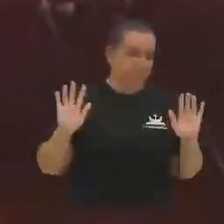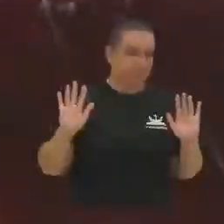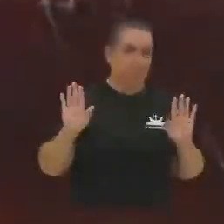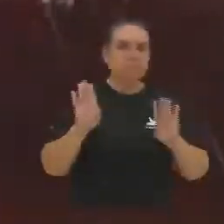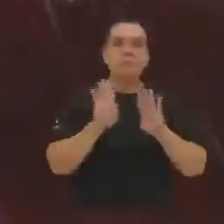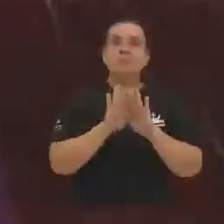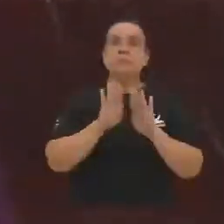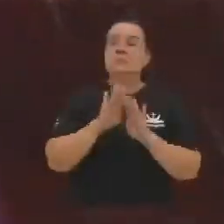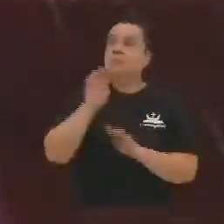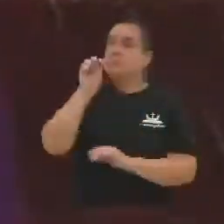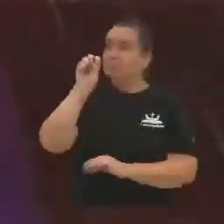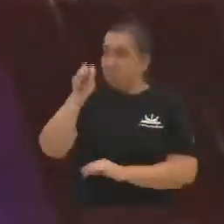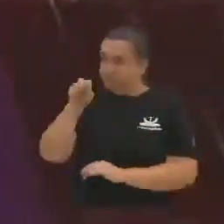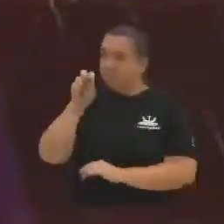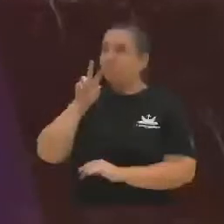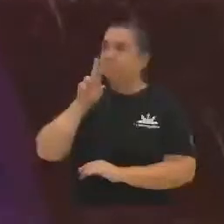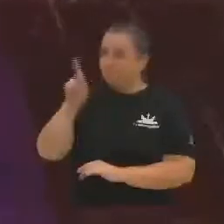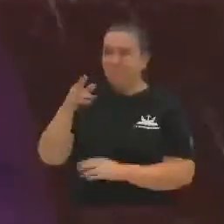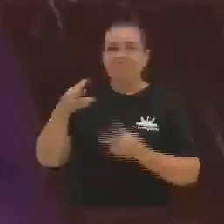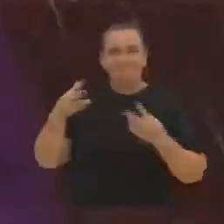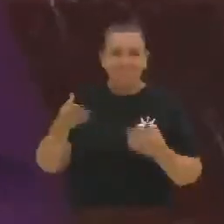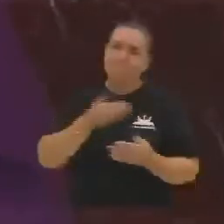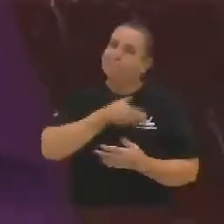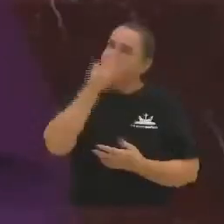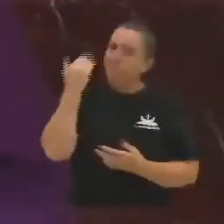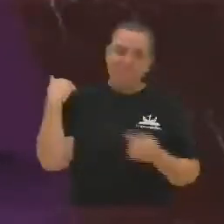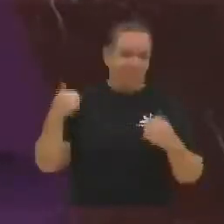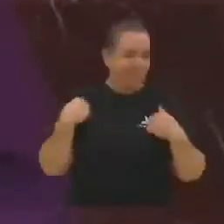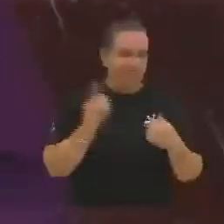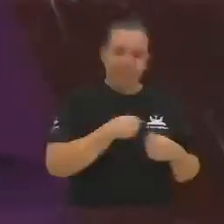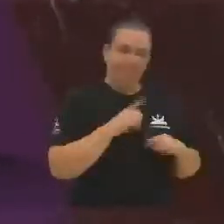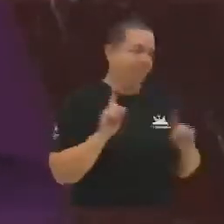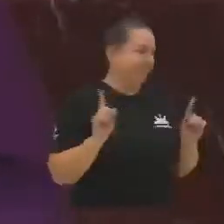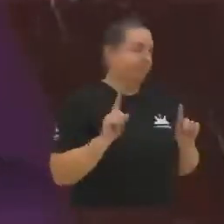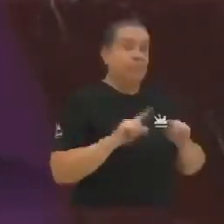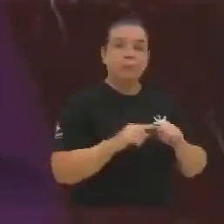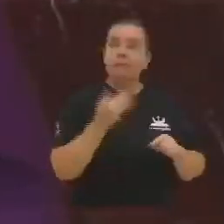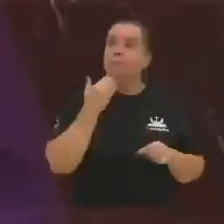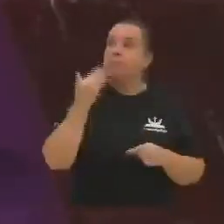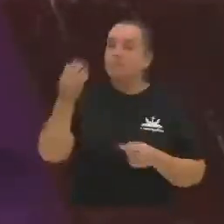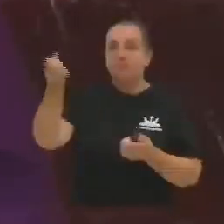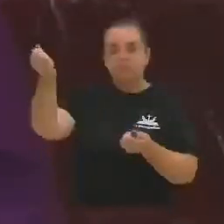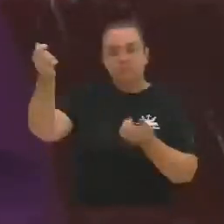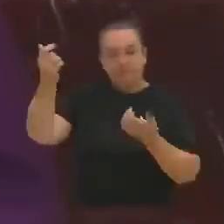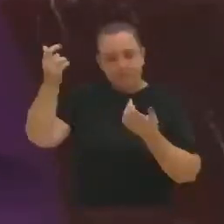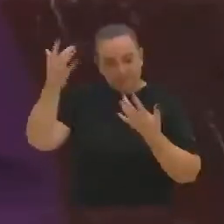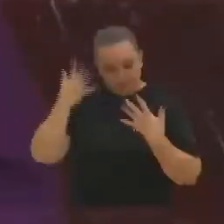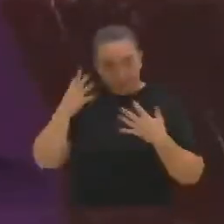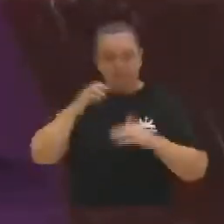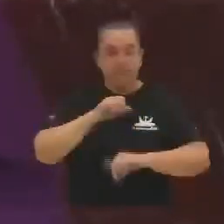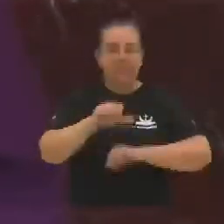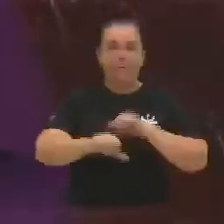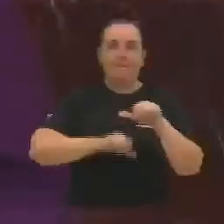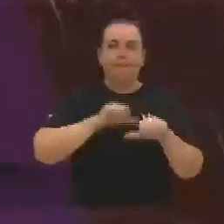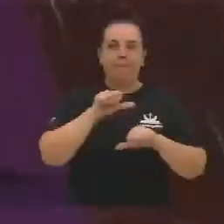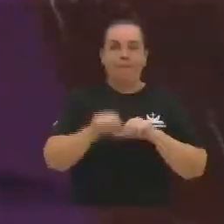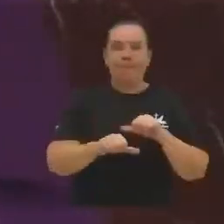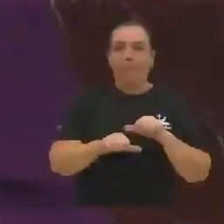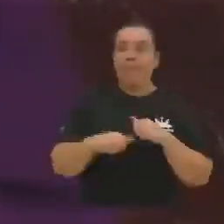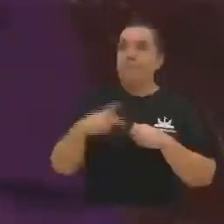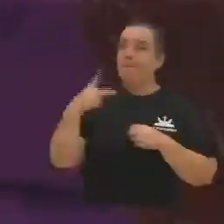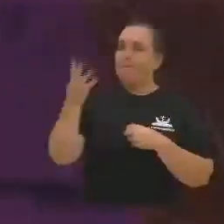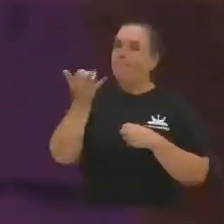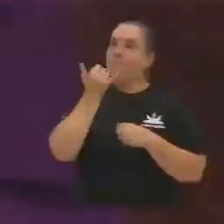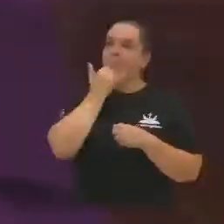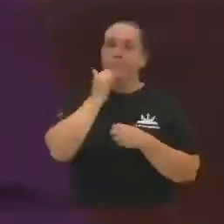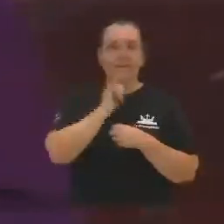mesmo sim que ela te deu em nossa vida. Por isso pedimos a graça da restauração, do seu